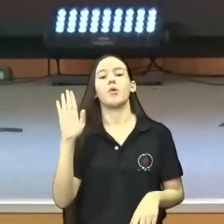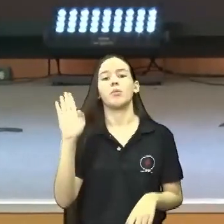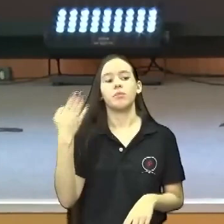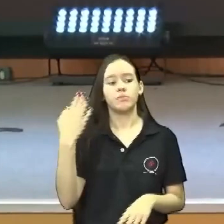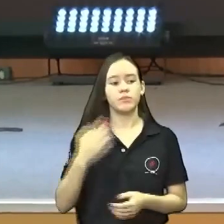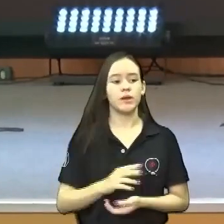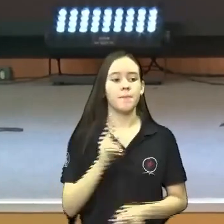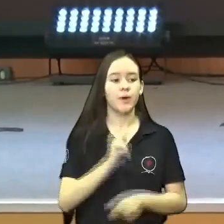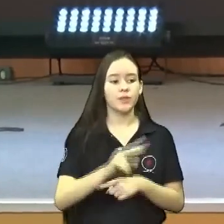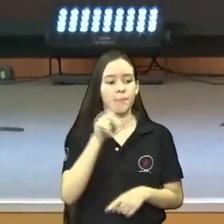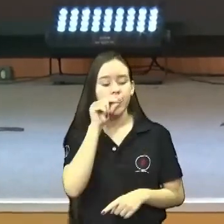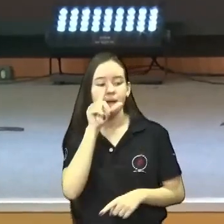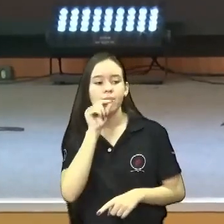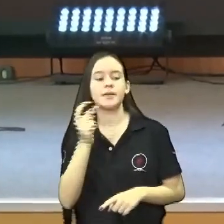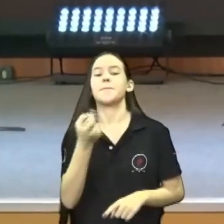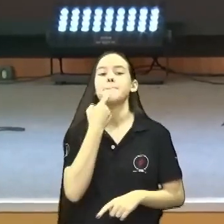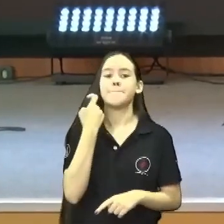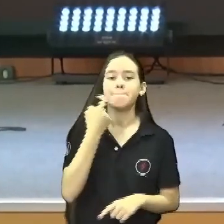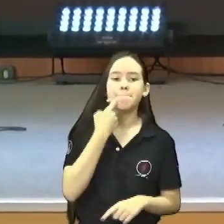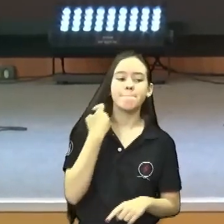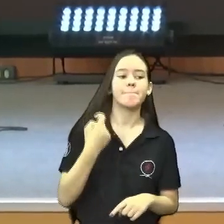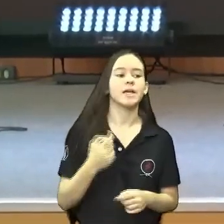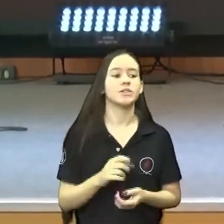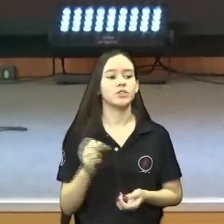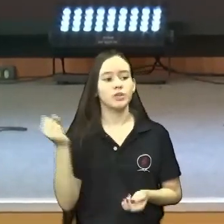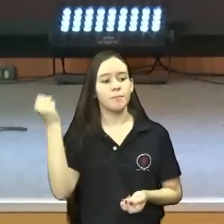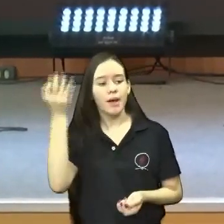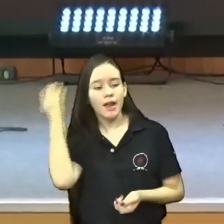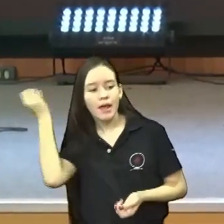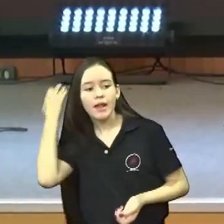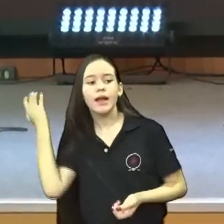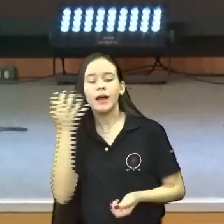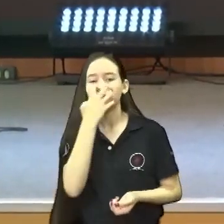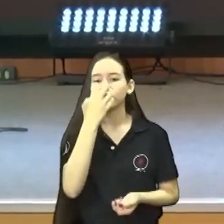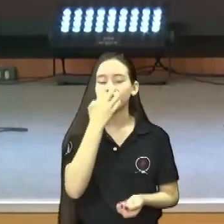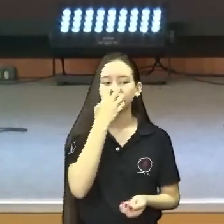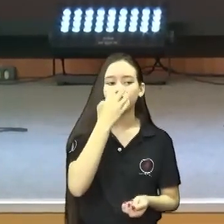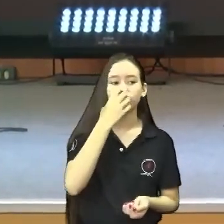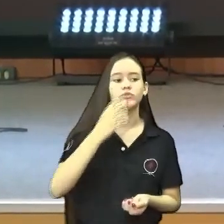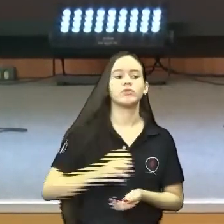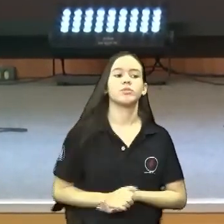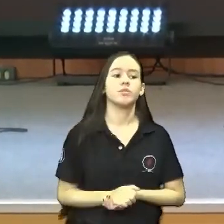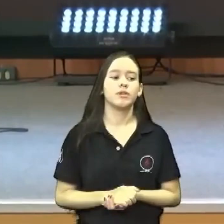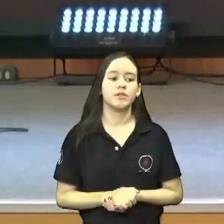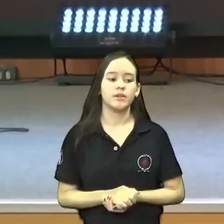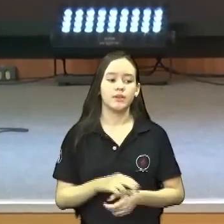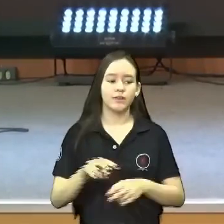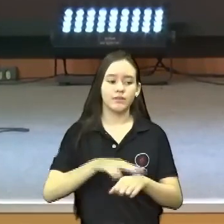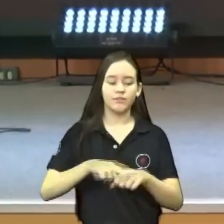passarinho se protege de peixe se protege ballet se protege cachorro se protege capim